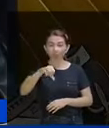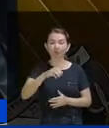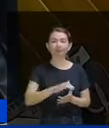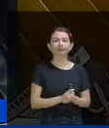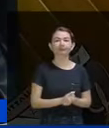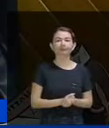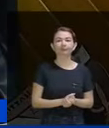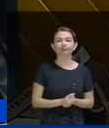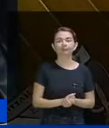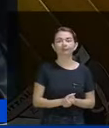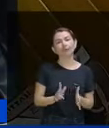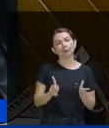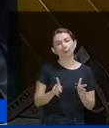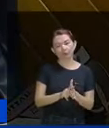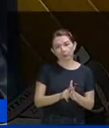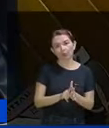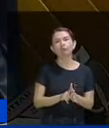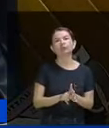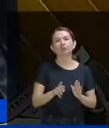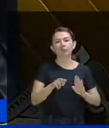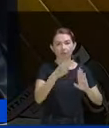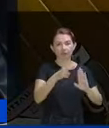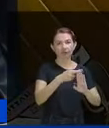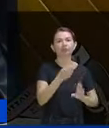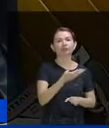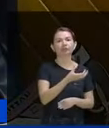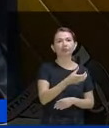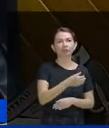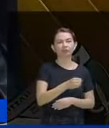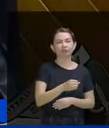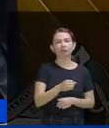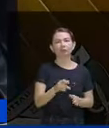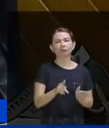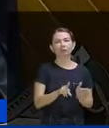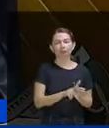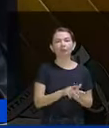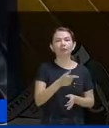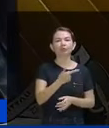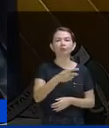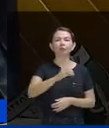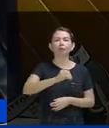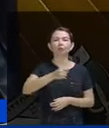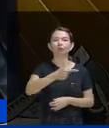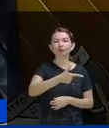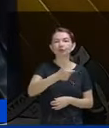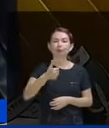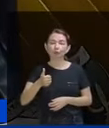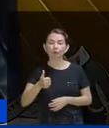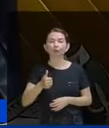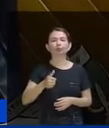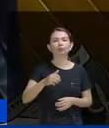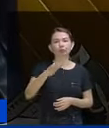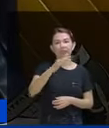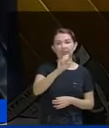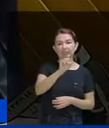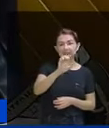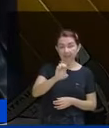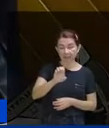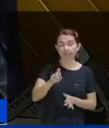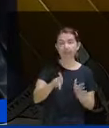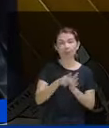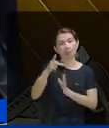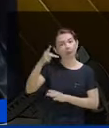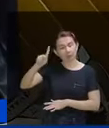com redação dada pela Resolução 23.675 de 2021 do TSE,